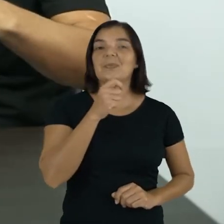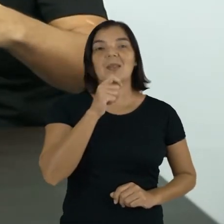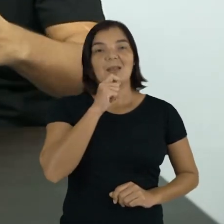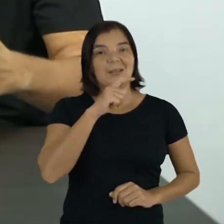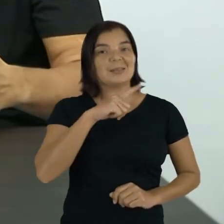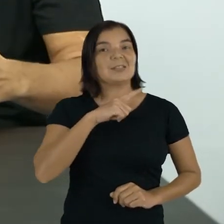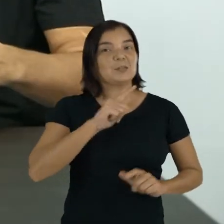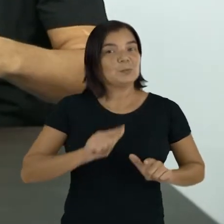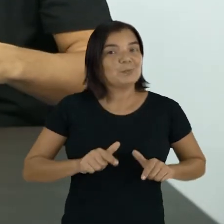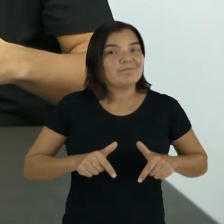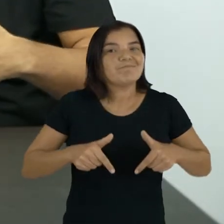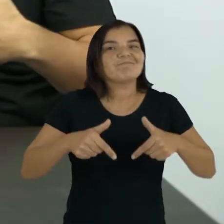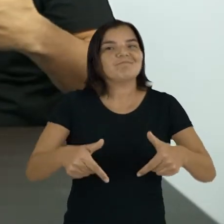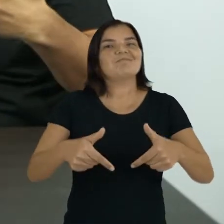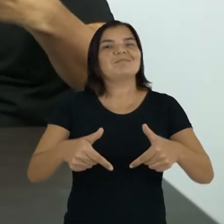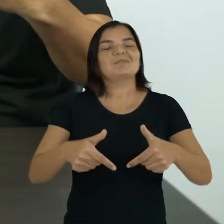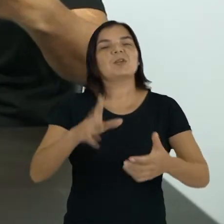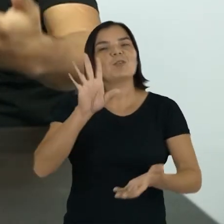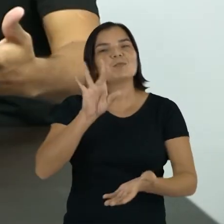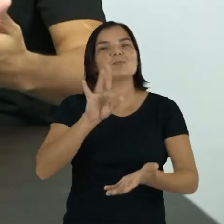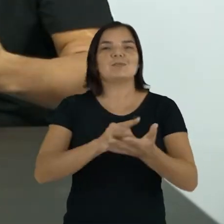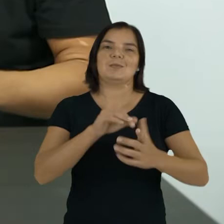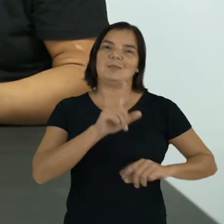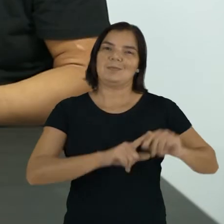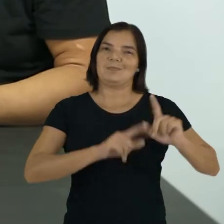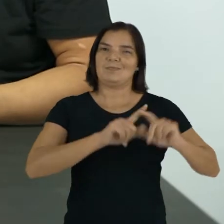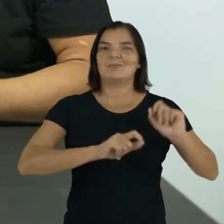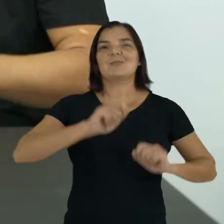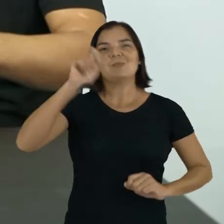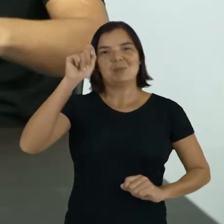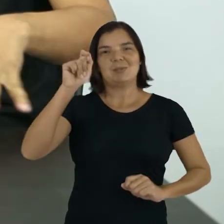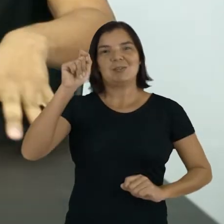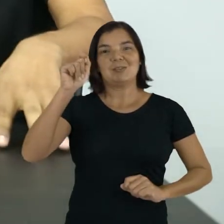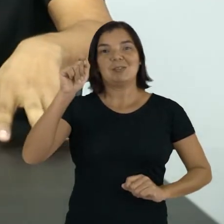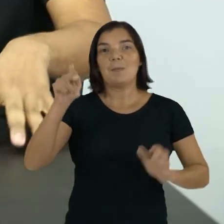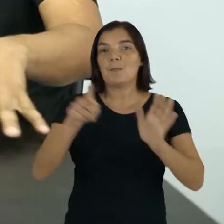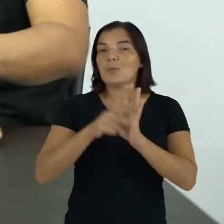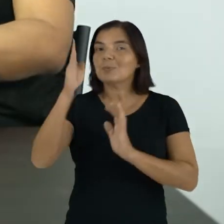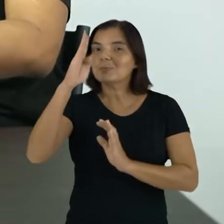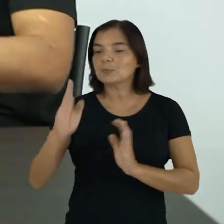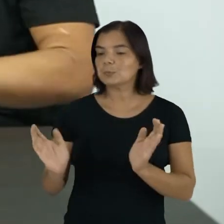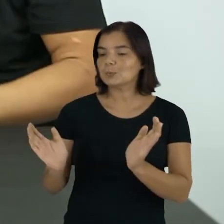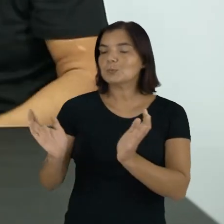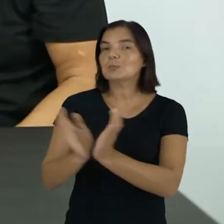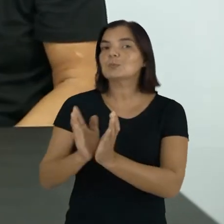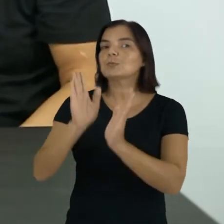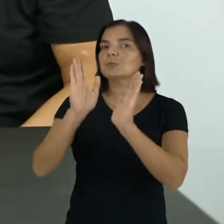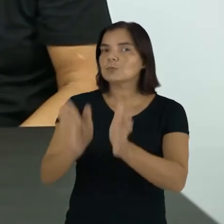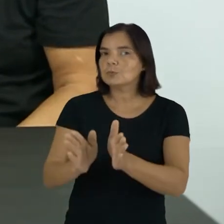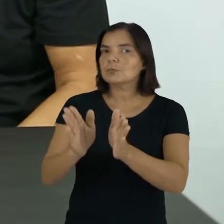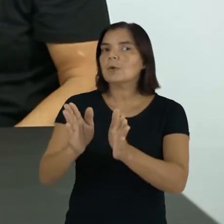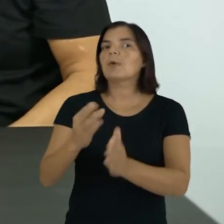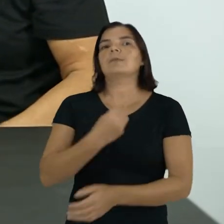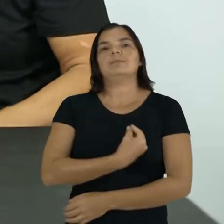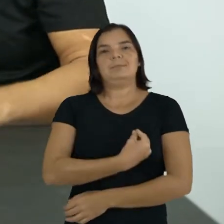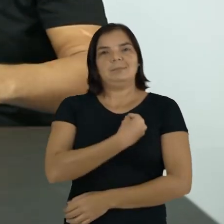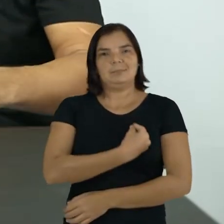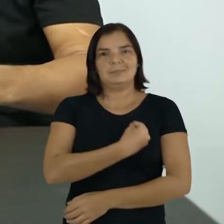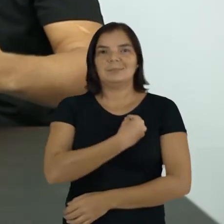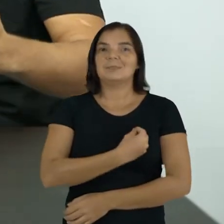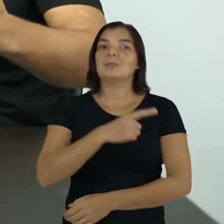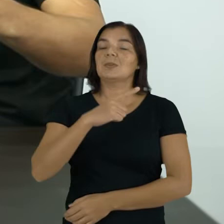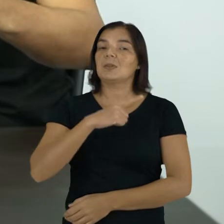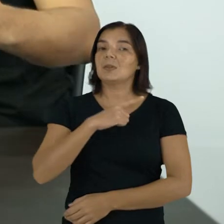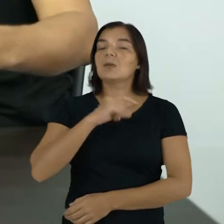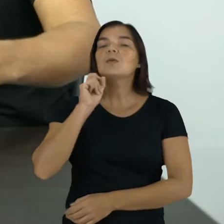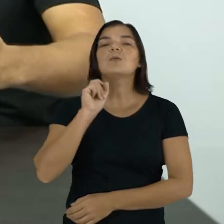haverá muita luta para o Acre realmente ser reconhecido como um território brasileiro. E os grupos, né, que já estavam ocupando, eles acabam